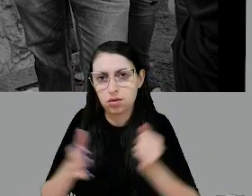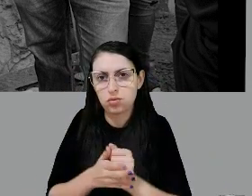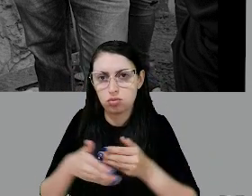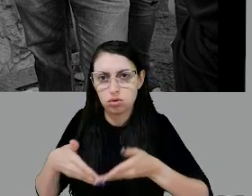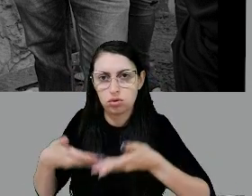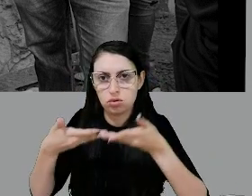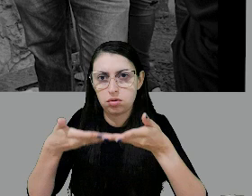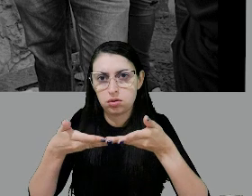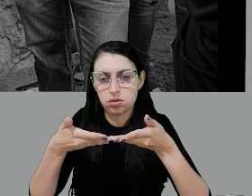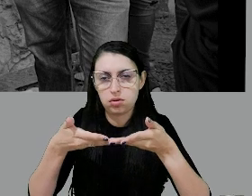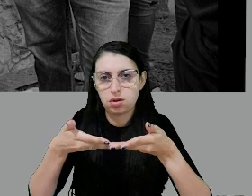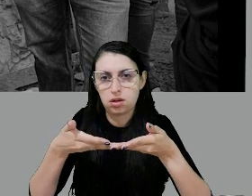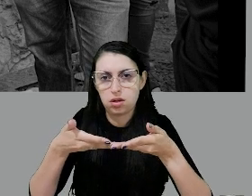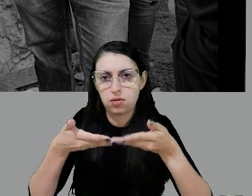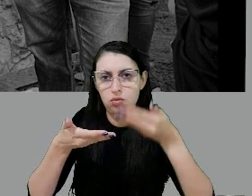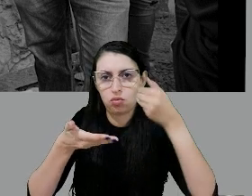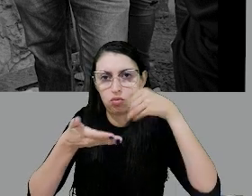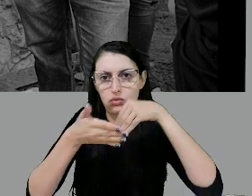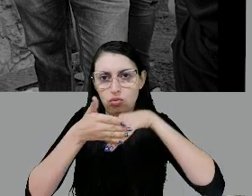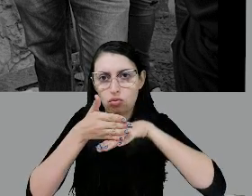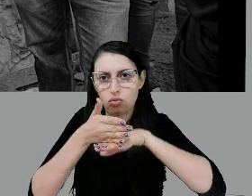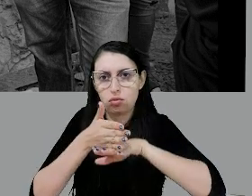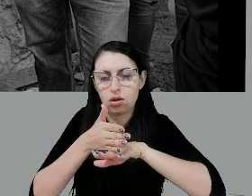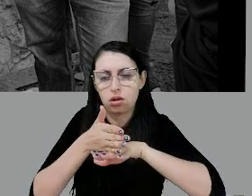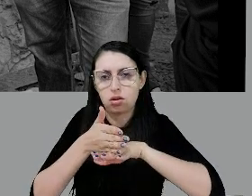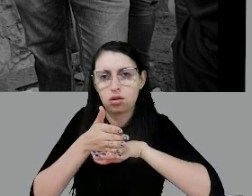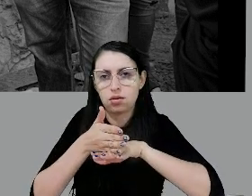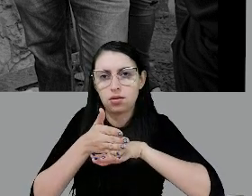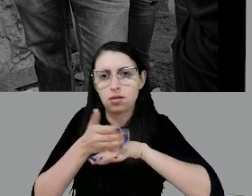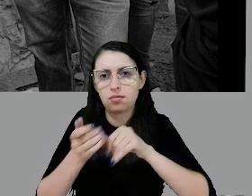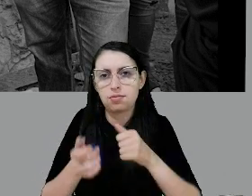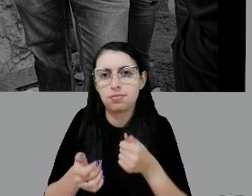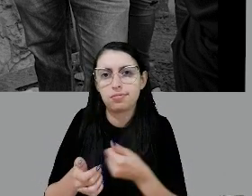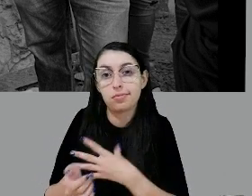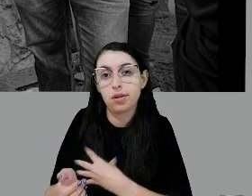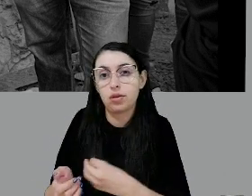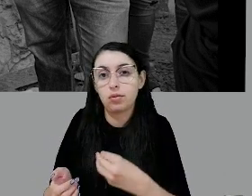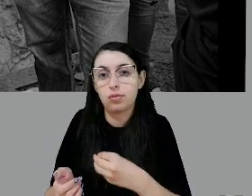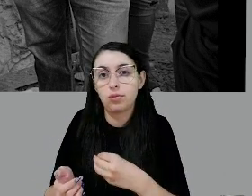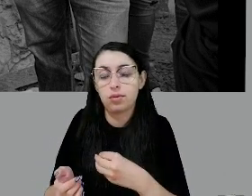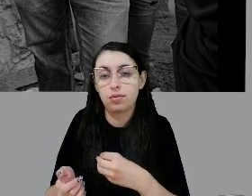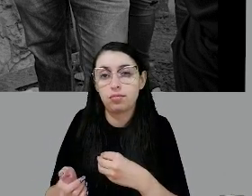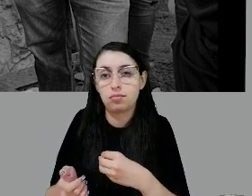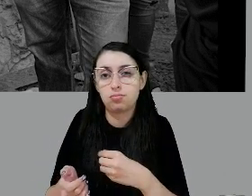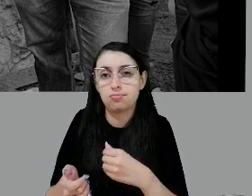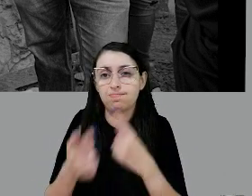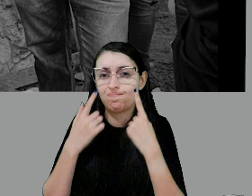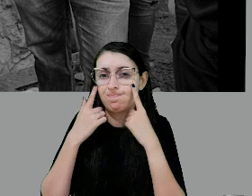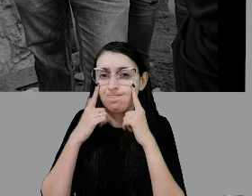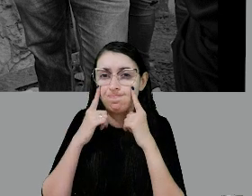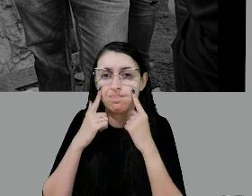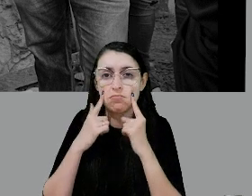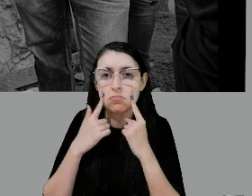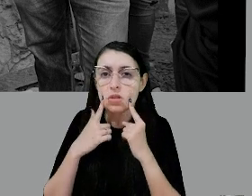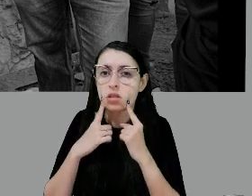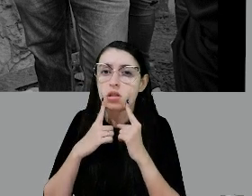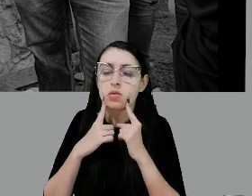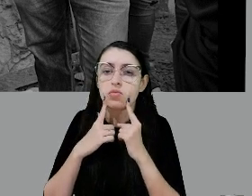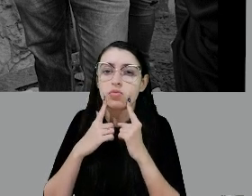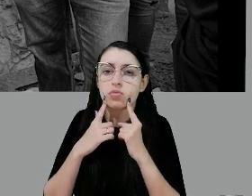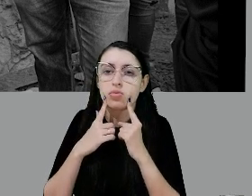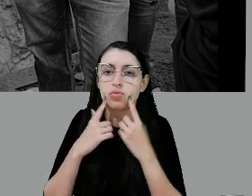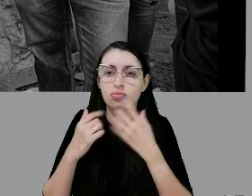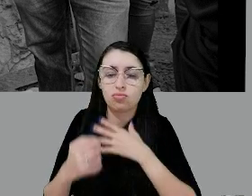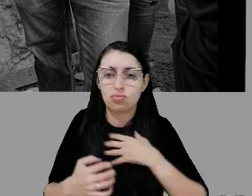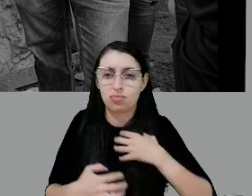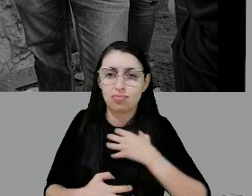sendo colocado dentro da tumba, e a mãe e o filho em consonância, né? E o que os